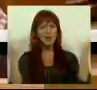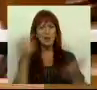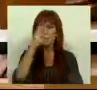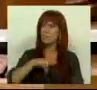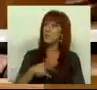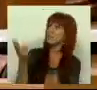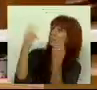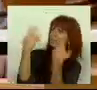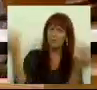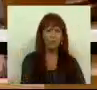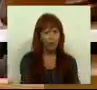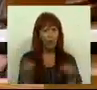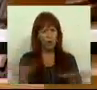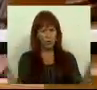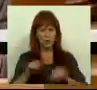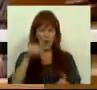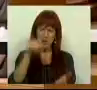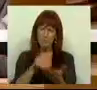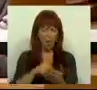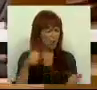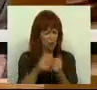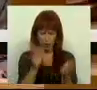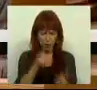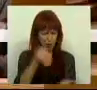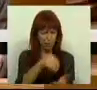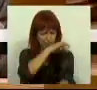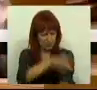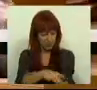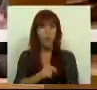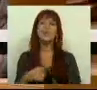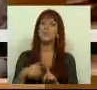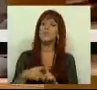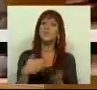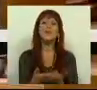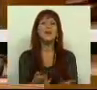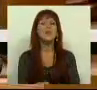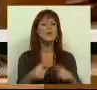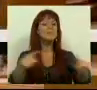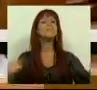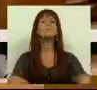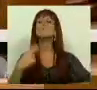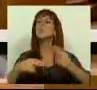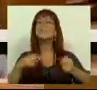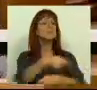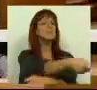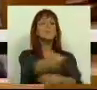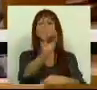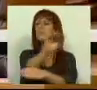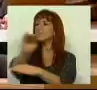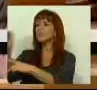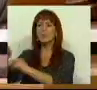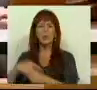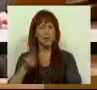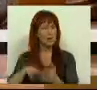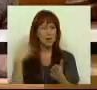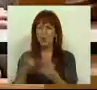portugueses submete-se e os mais pobres dos mais pobres terão a benesse das cantinas sociais. Derrubar